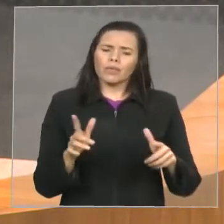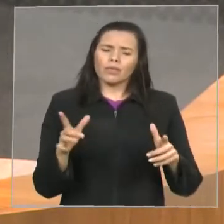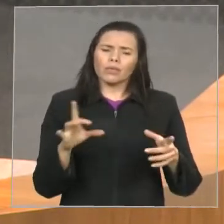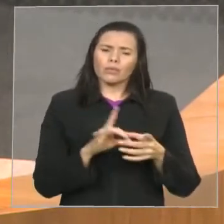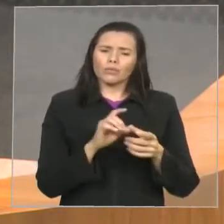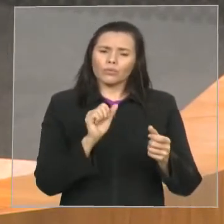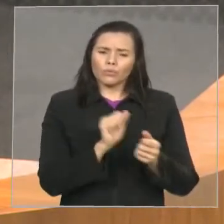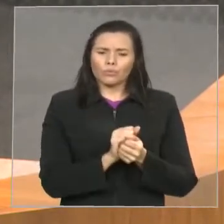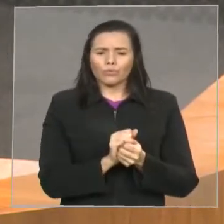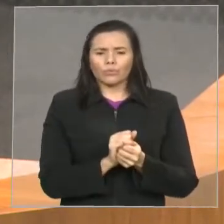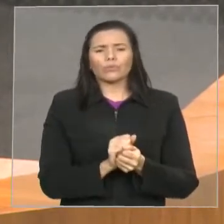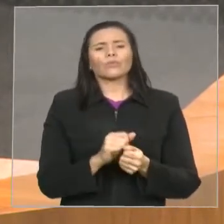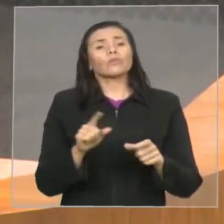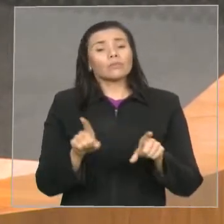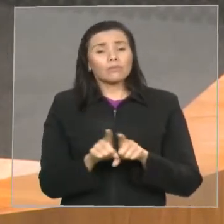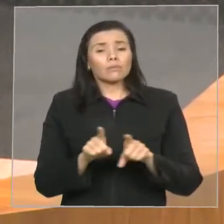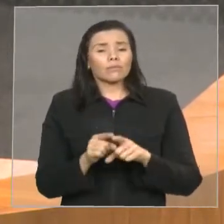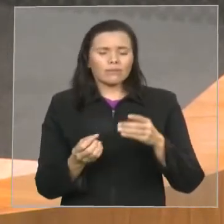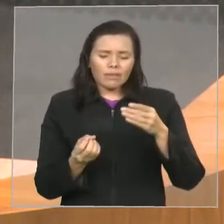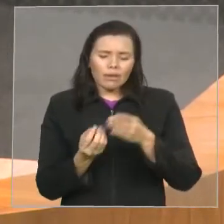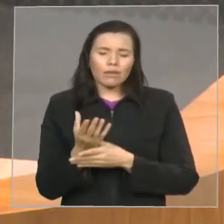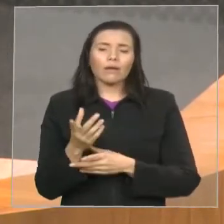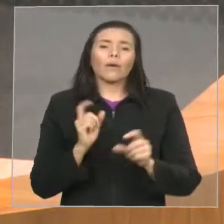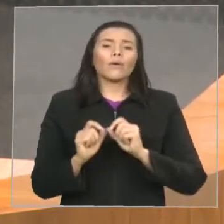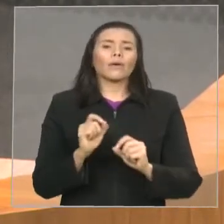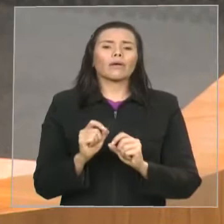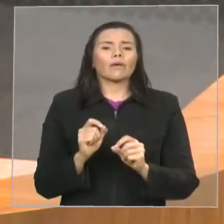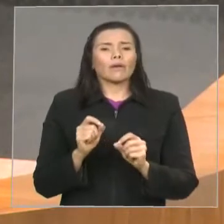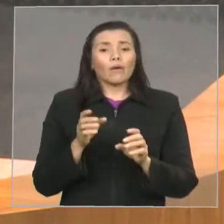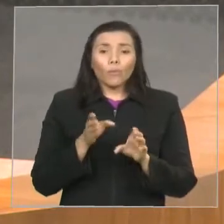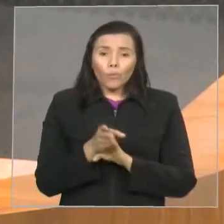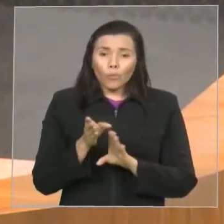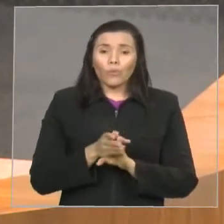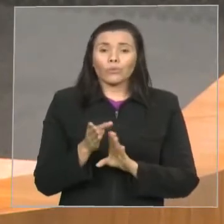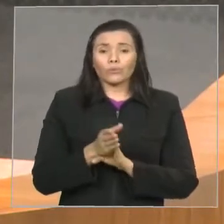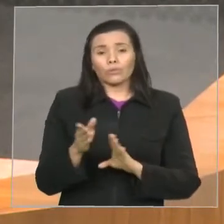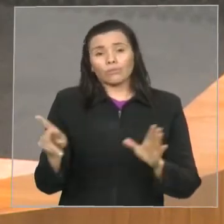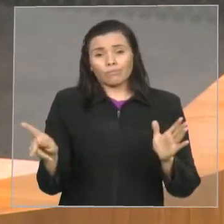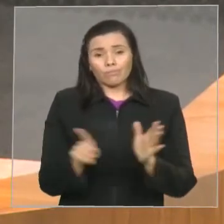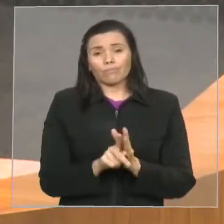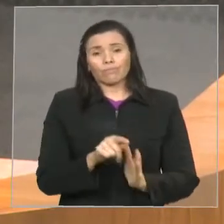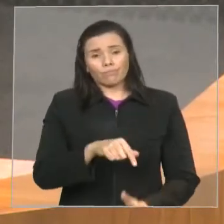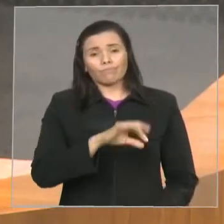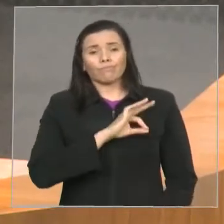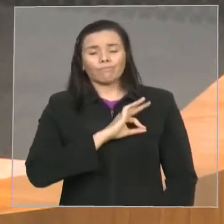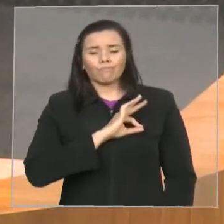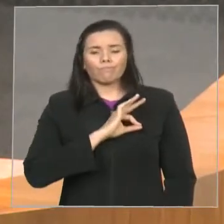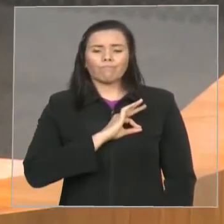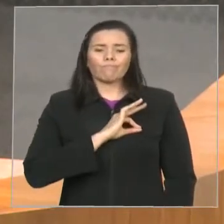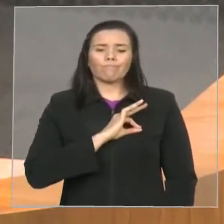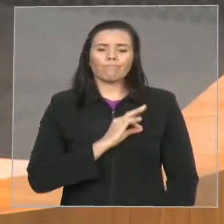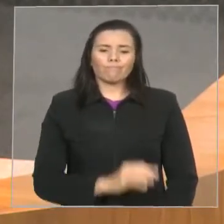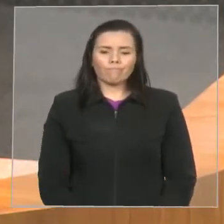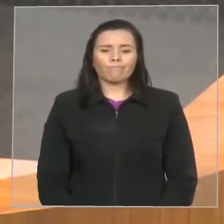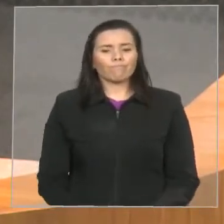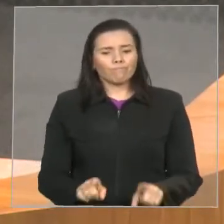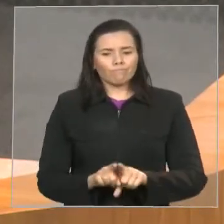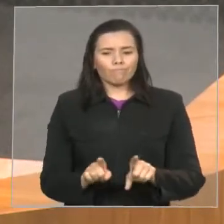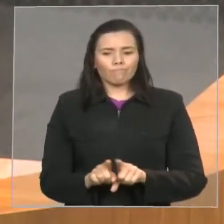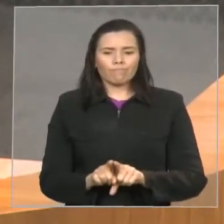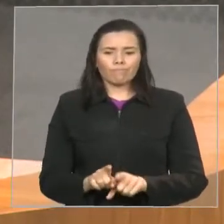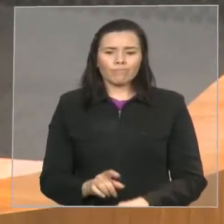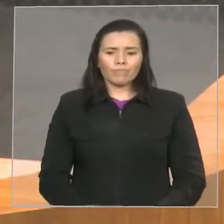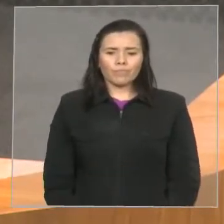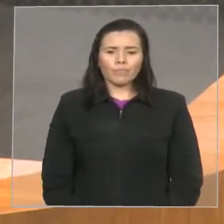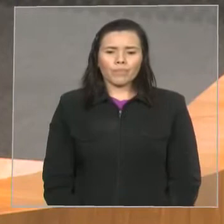tinham representações para participar dos procedimentos administrativos disciplinares. Isso já